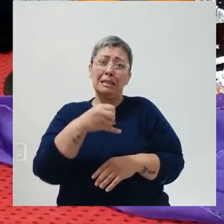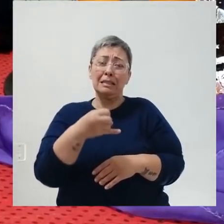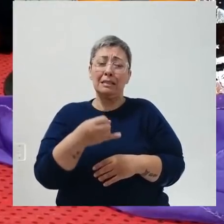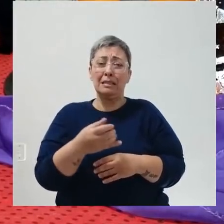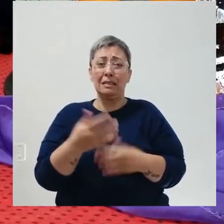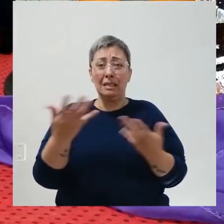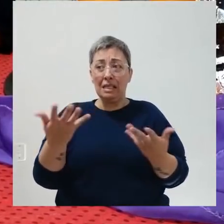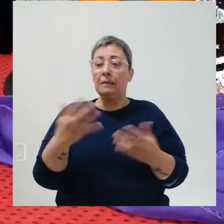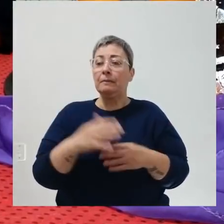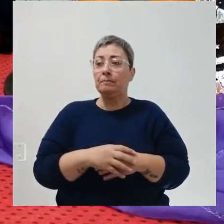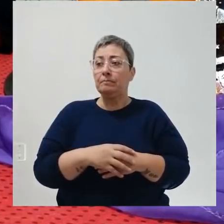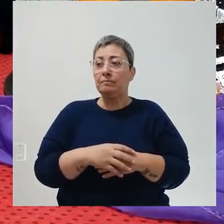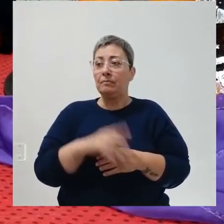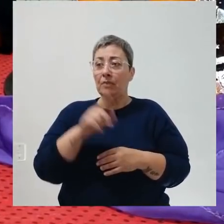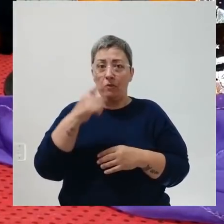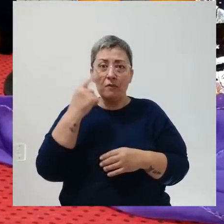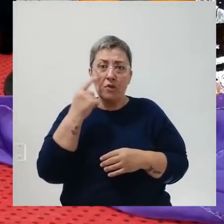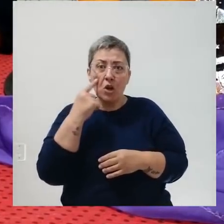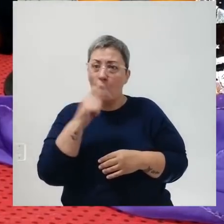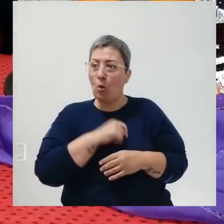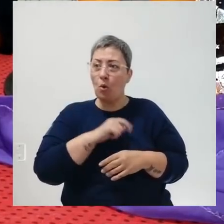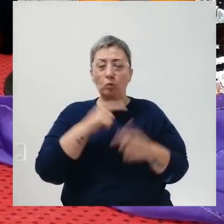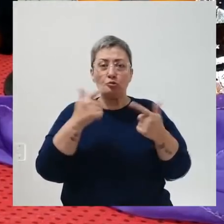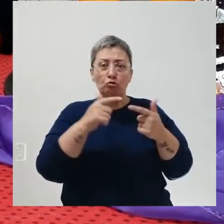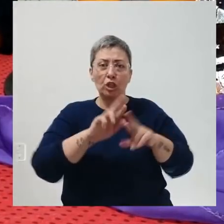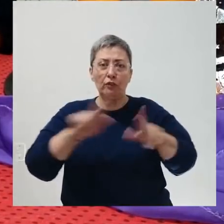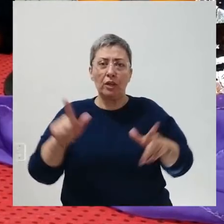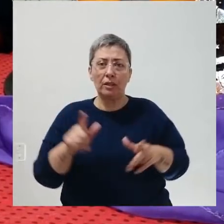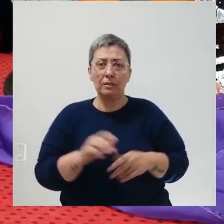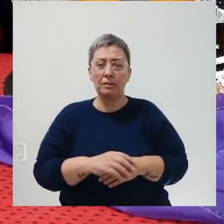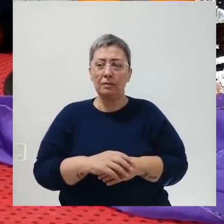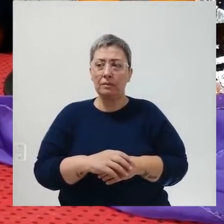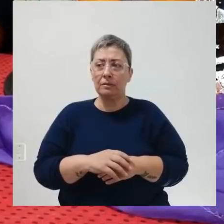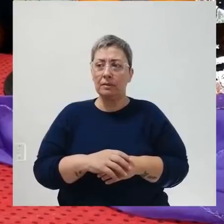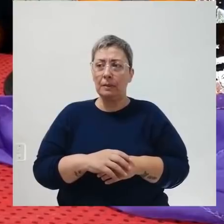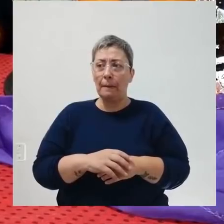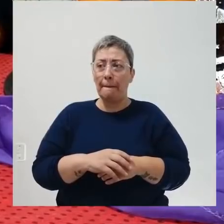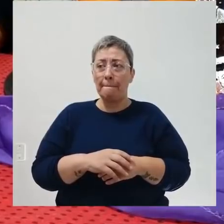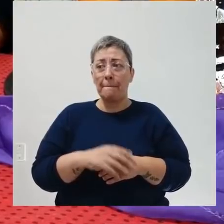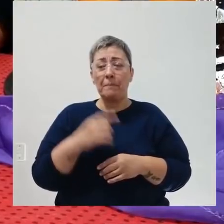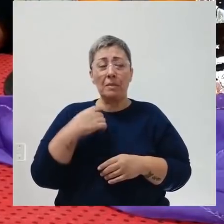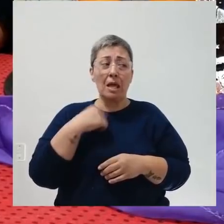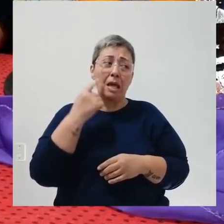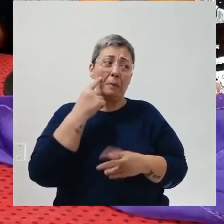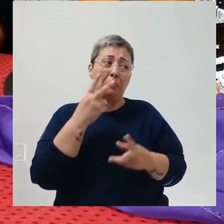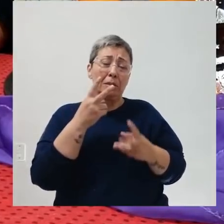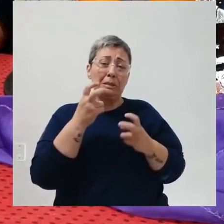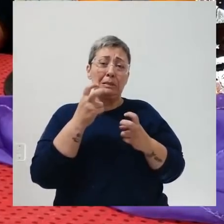Sim. Então, você viu que não tinha diferença nenhuma? Eu